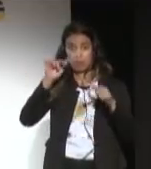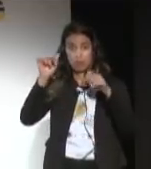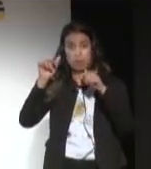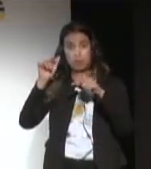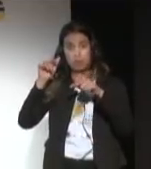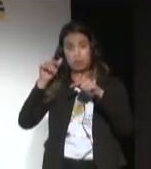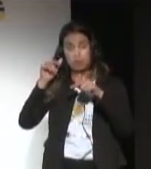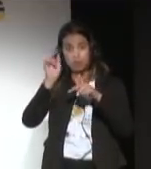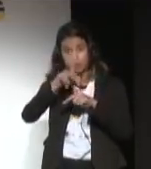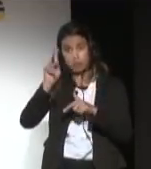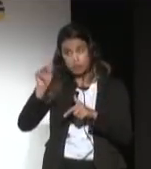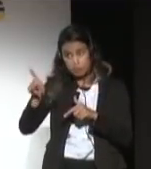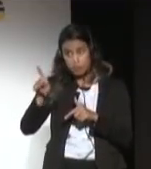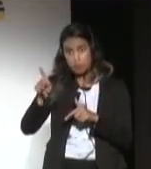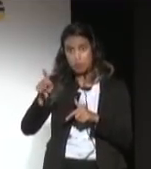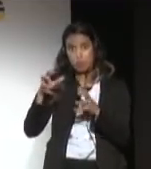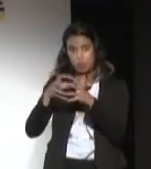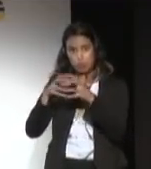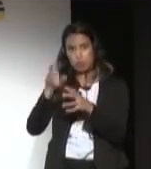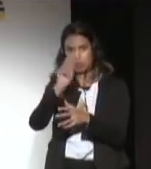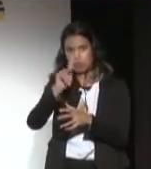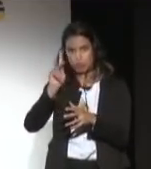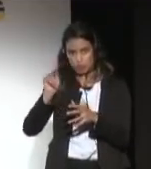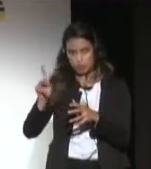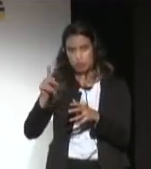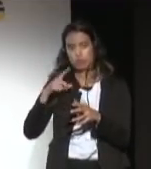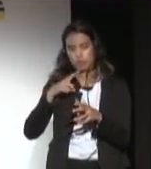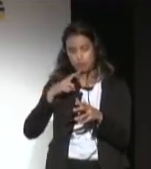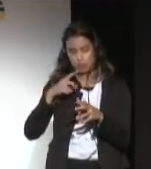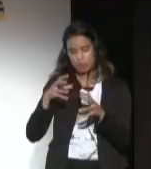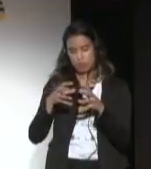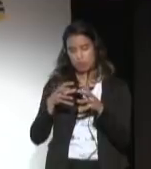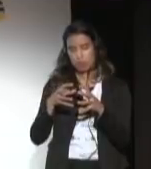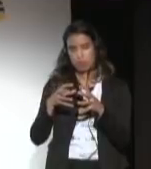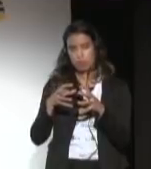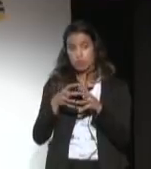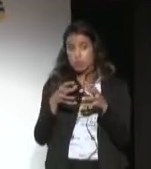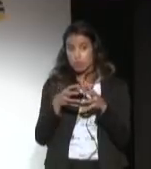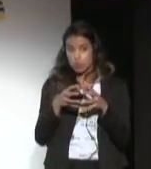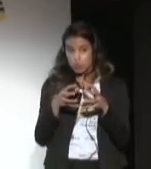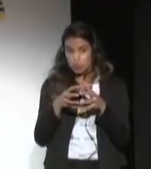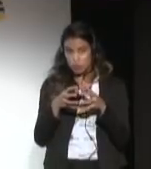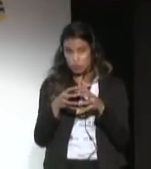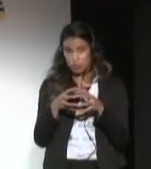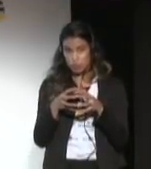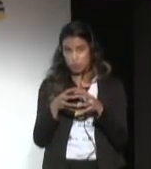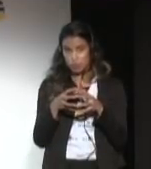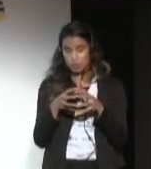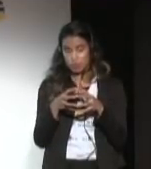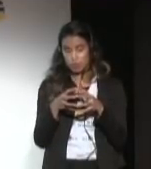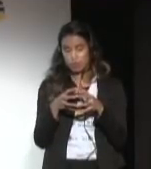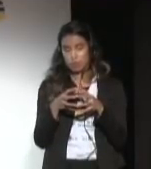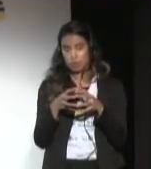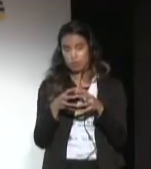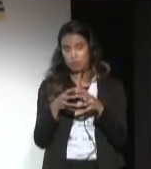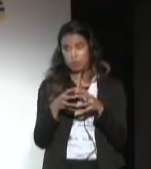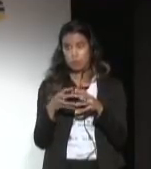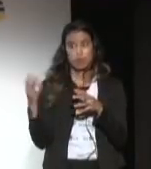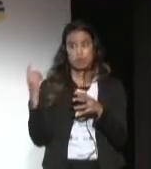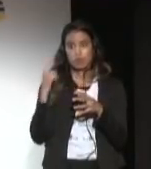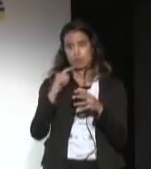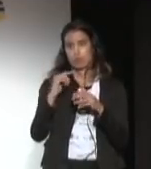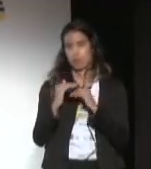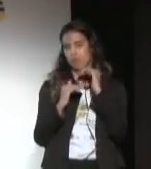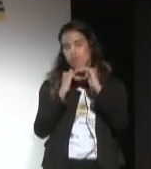Xangai e tem grupos de pesquisa em cada escola que são liderados por professores sêniors, que já conseguiram subir a escada da sua